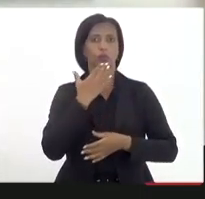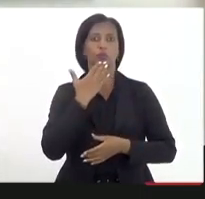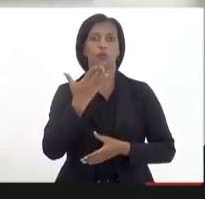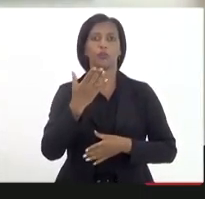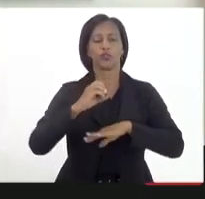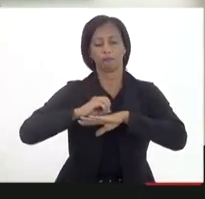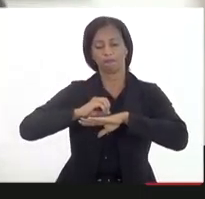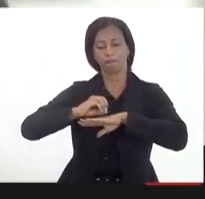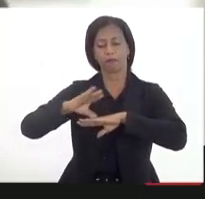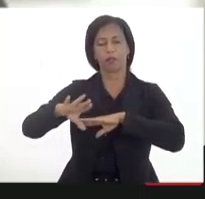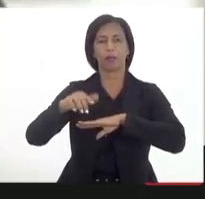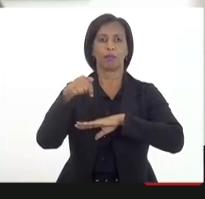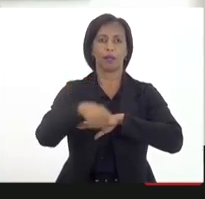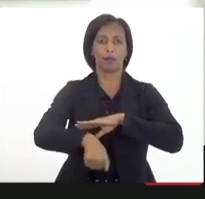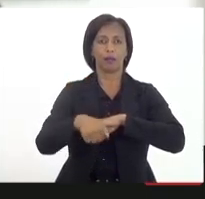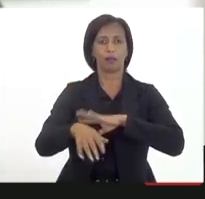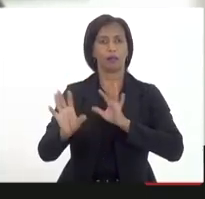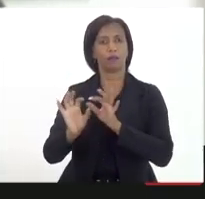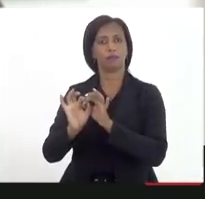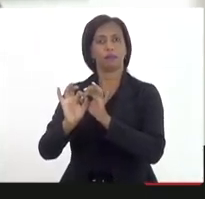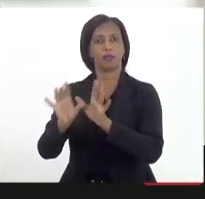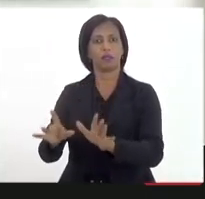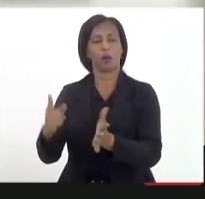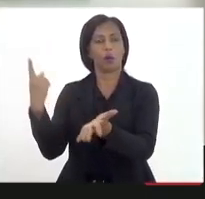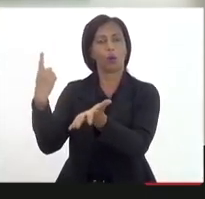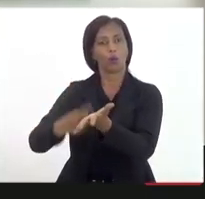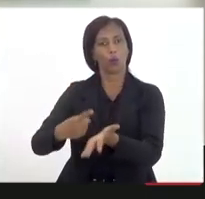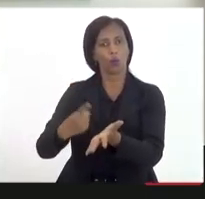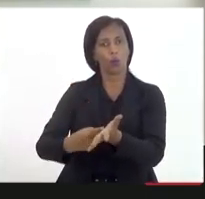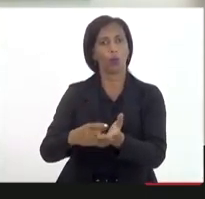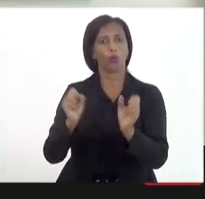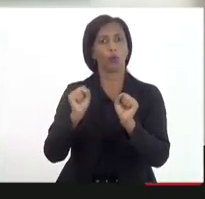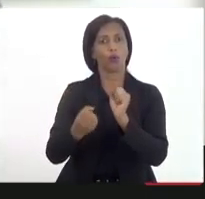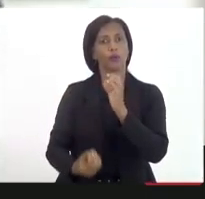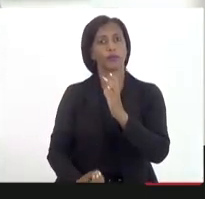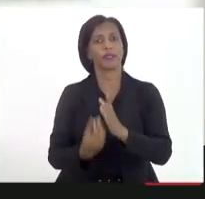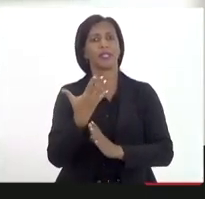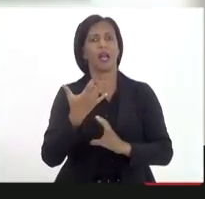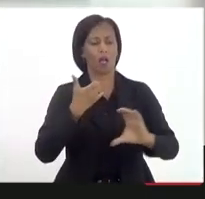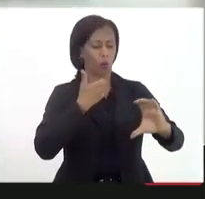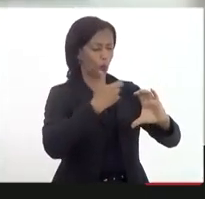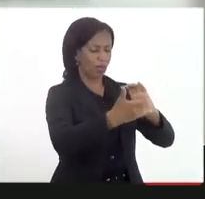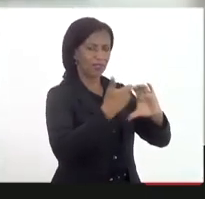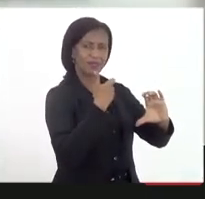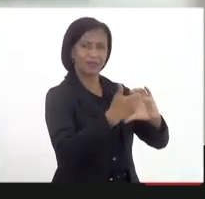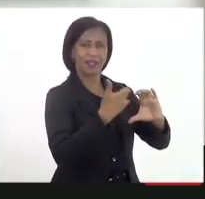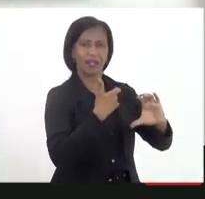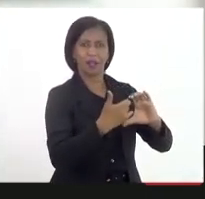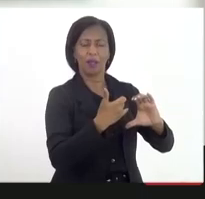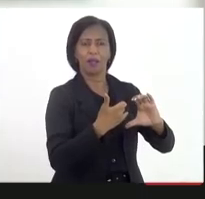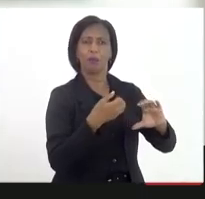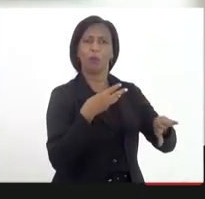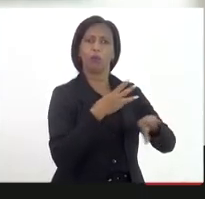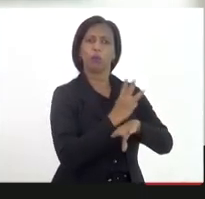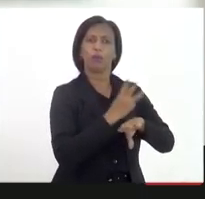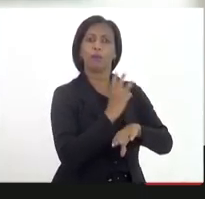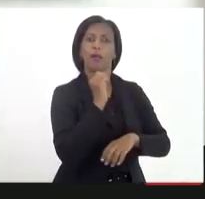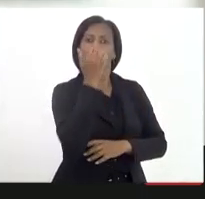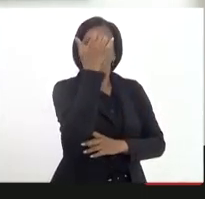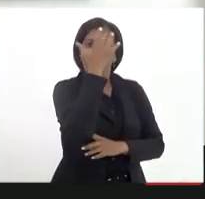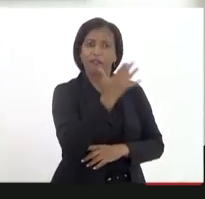encaminhar aqui para deliberar e ver se todos estão de acordo para que a gente possa criar um grupo de WhatsApp e caso aprovado farei